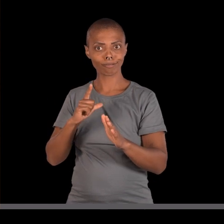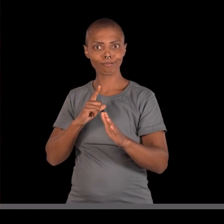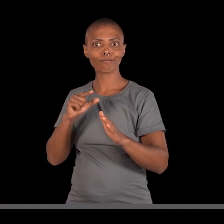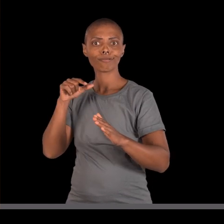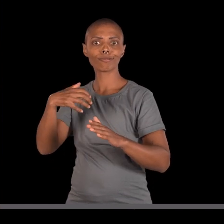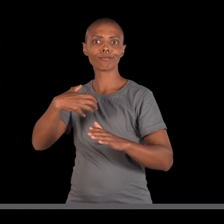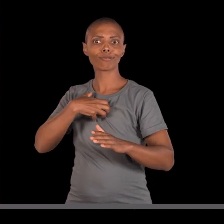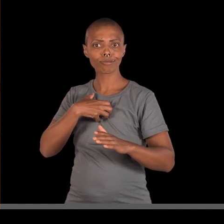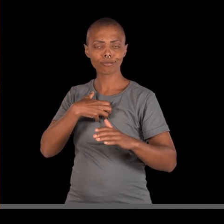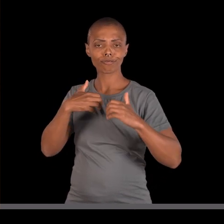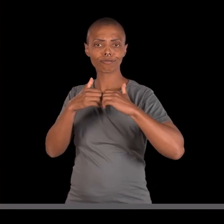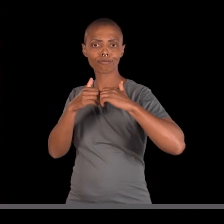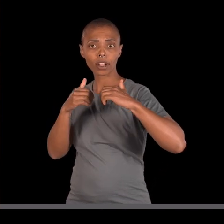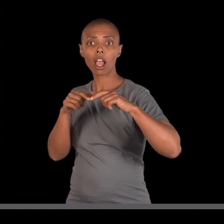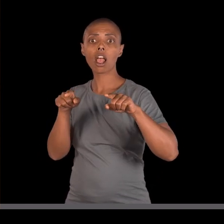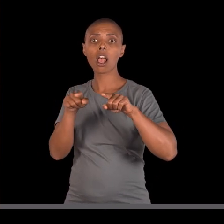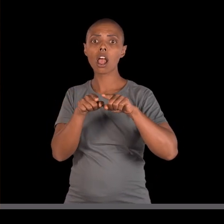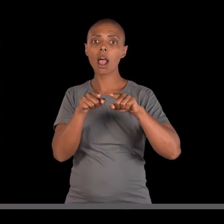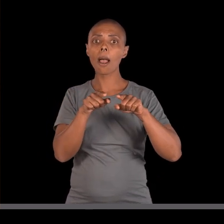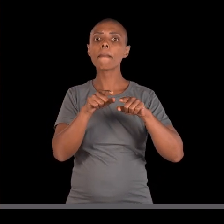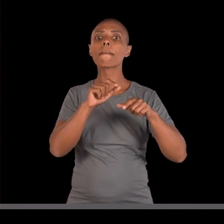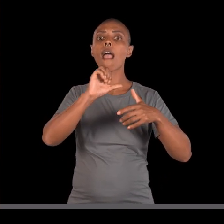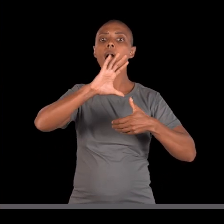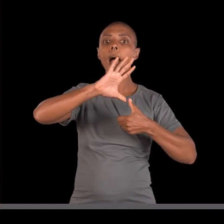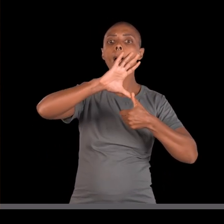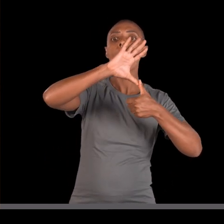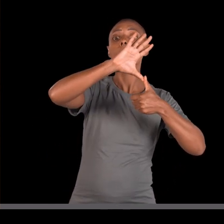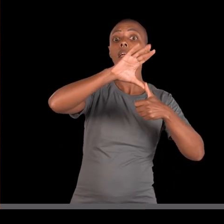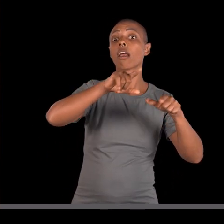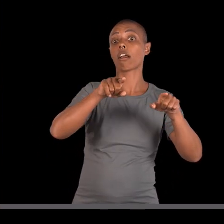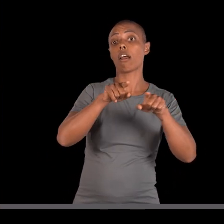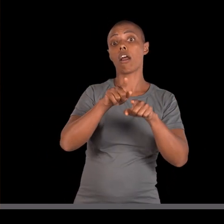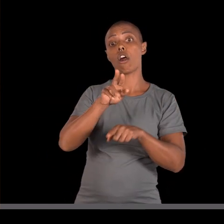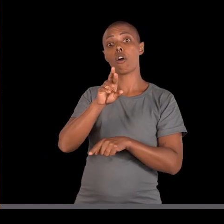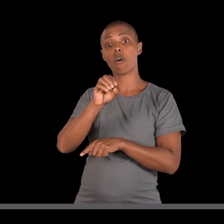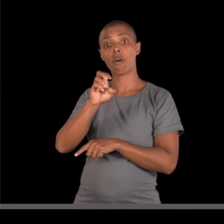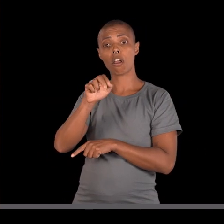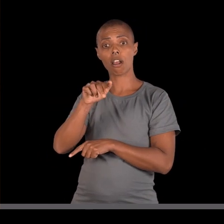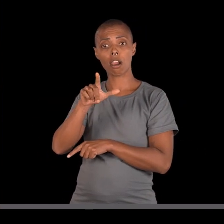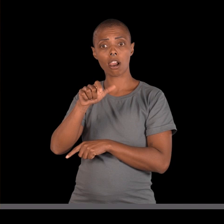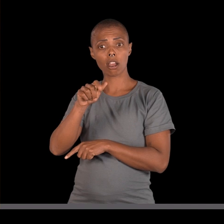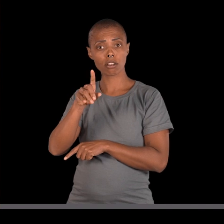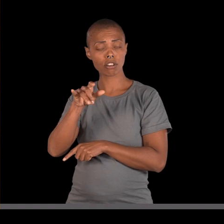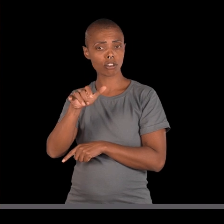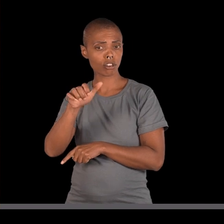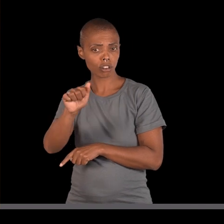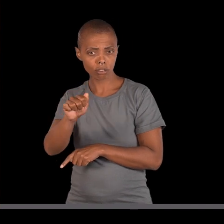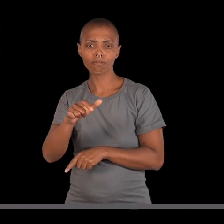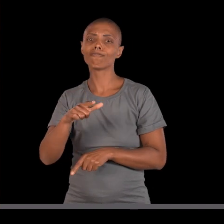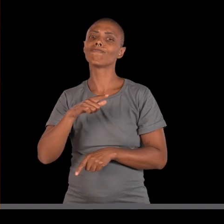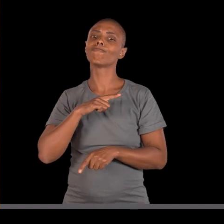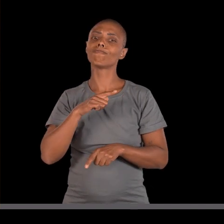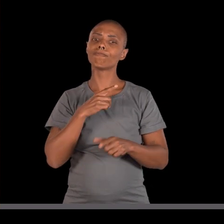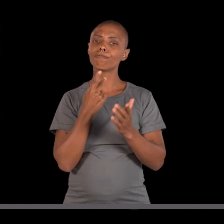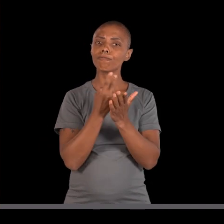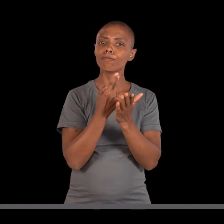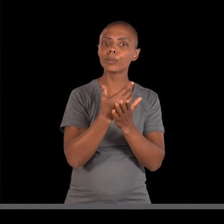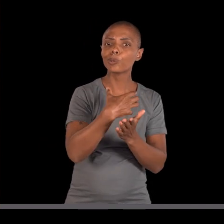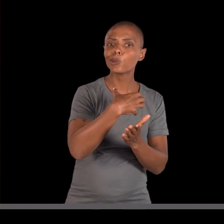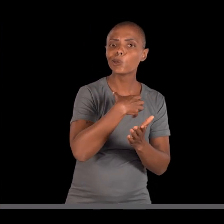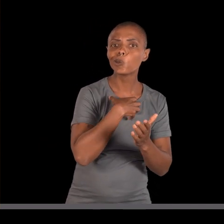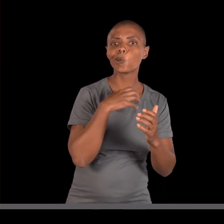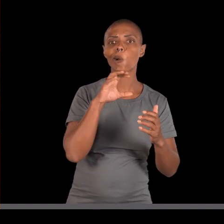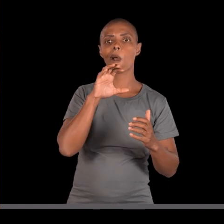Guiana Francesa, no norte da América do Norte e na Groenlândia. Então, você vai ter aqui essas áreas de